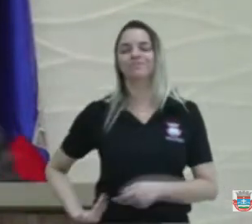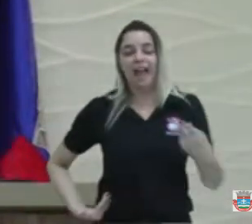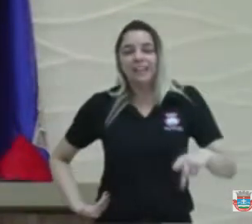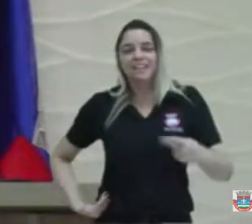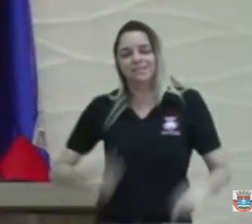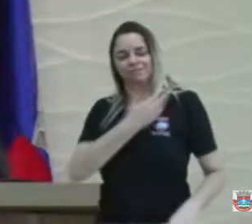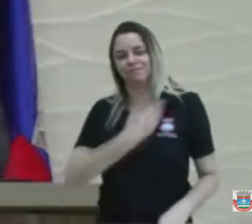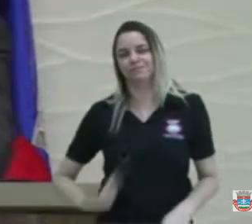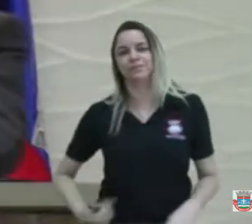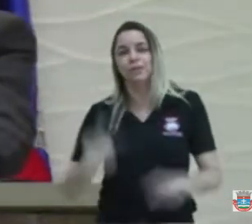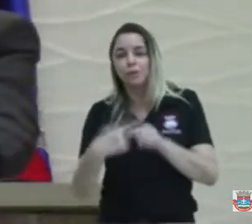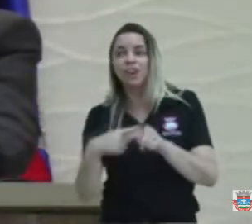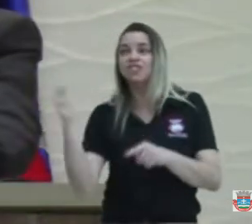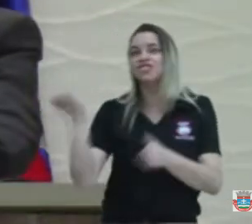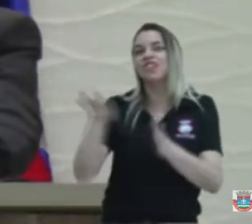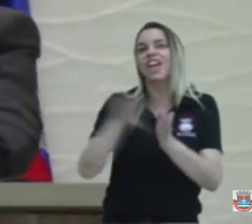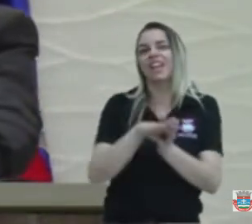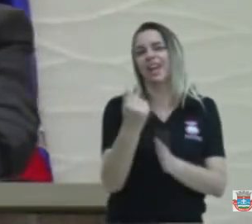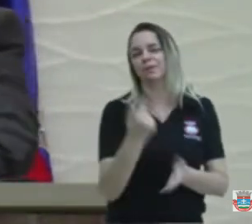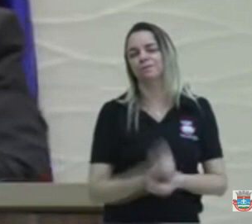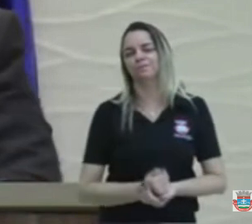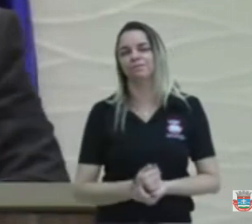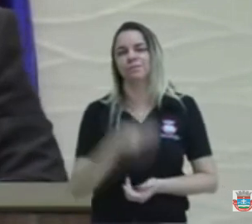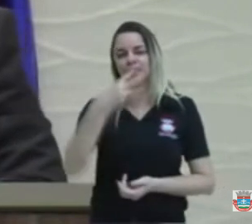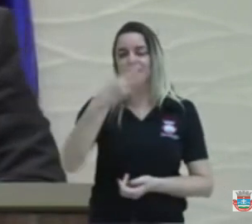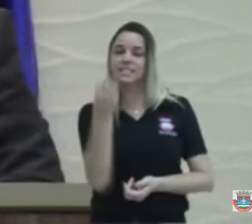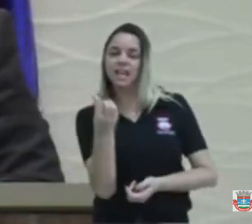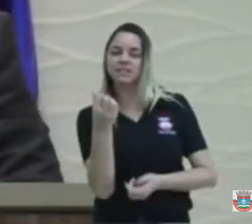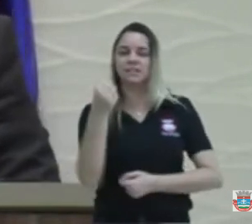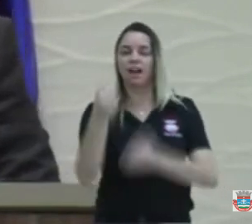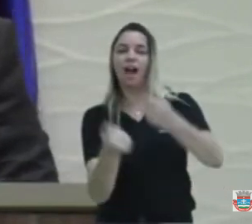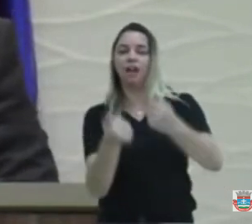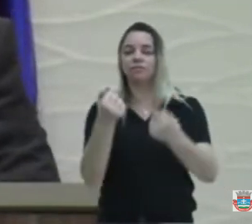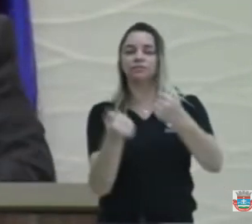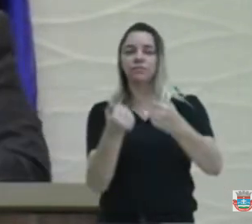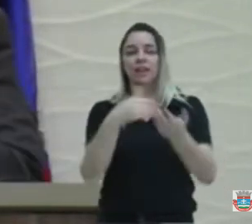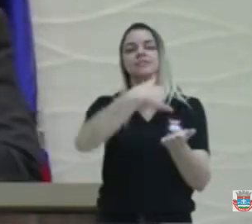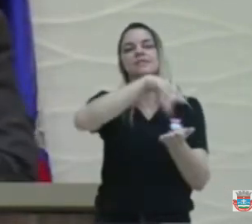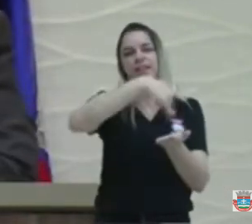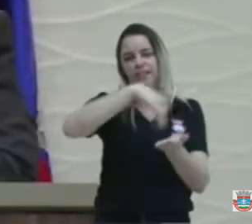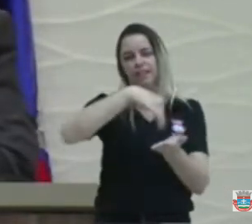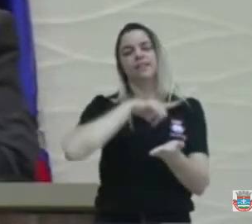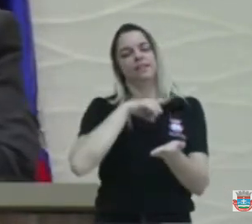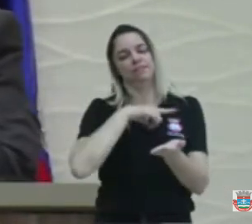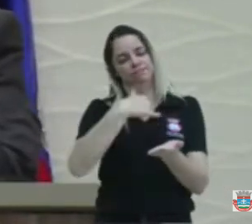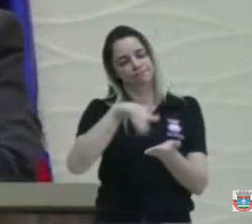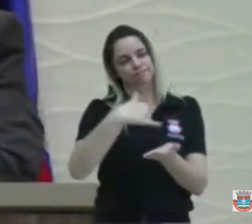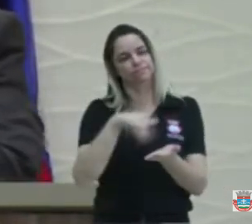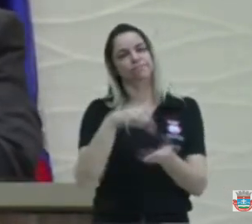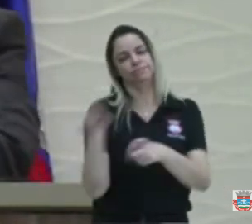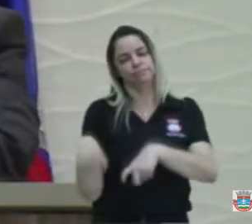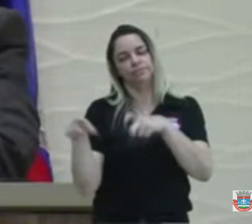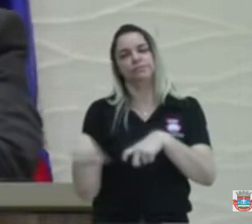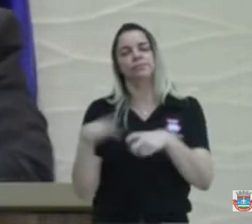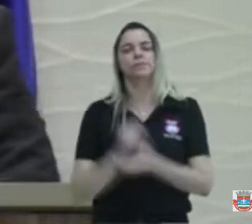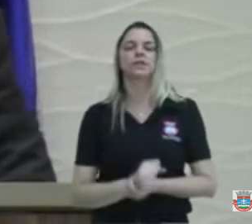recursos. São 36 veículos na Secretaria de